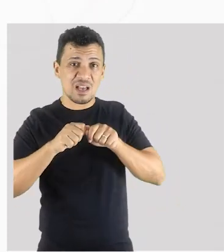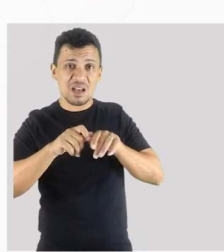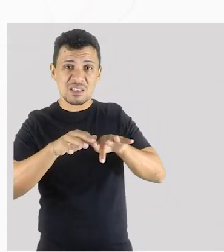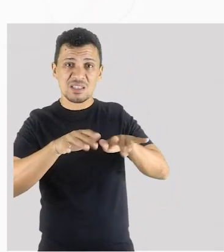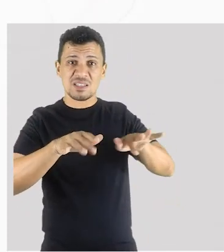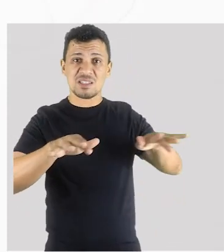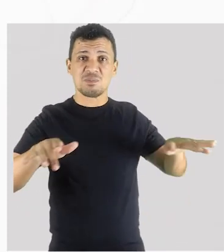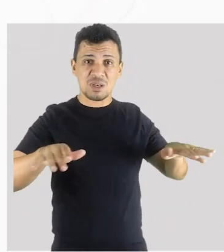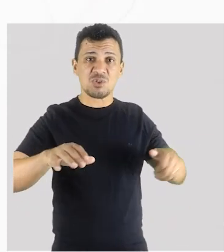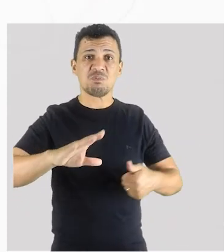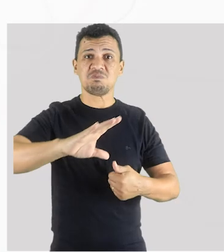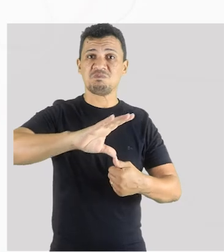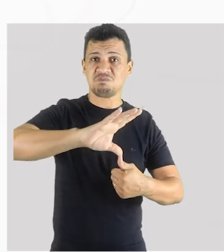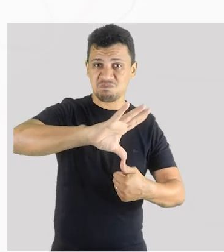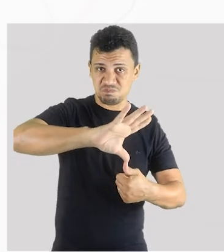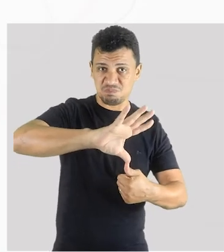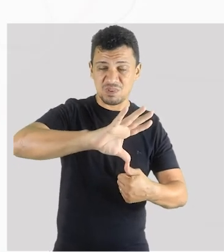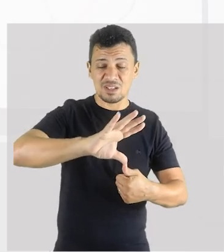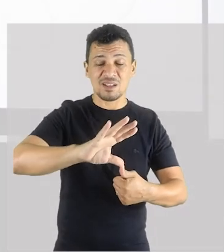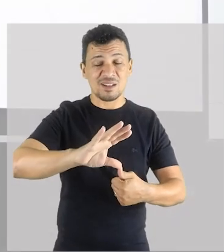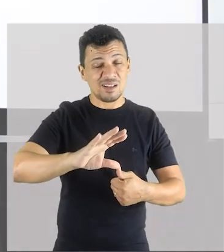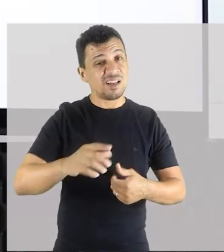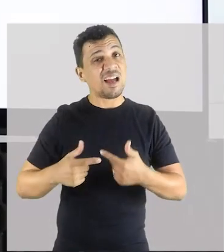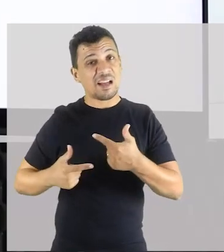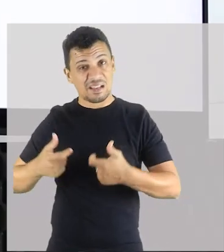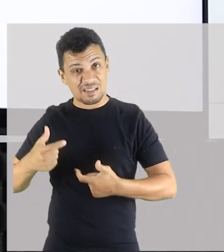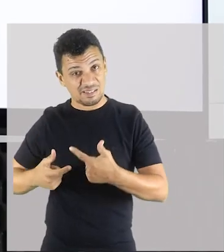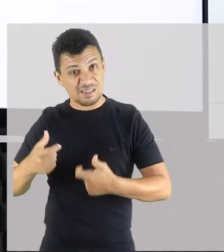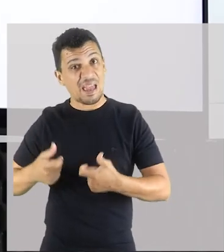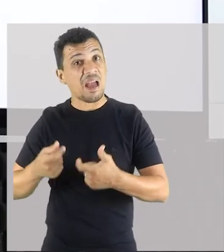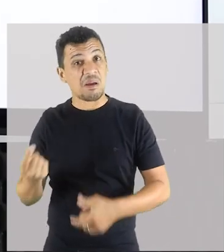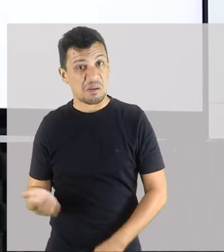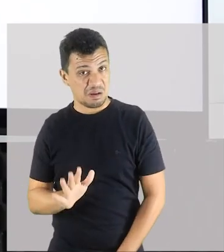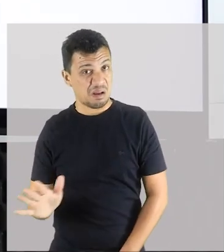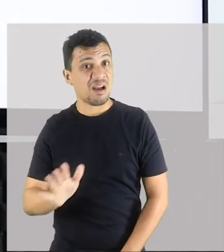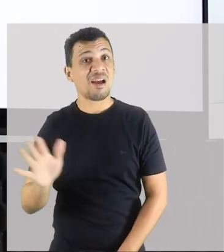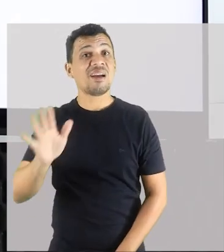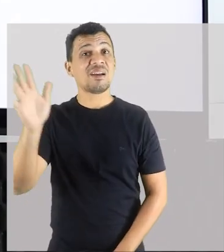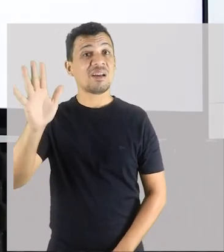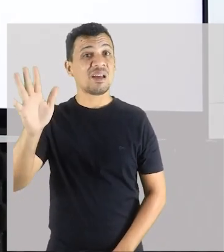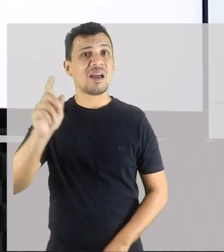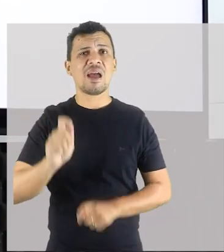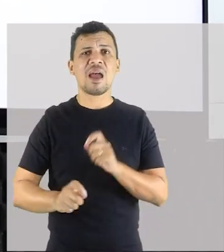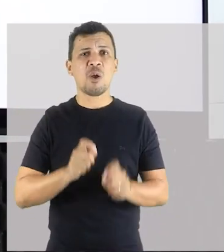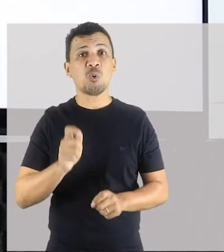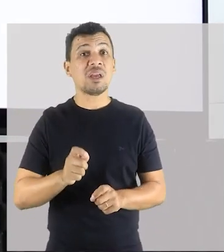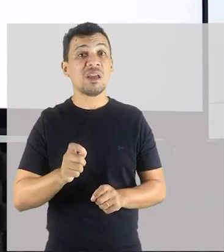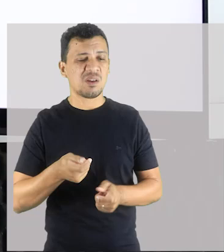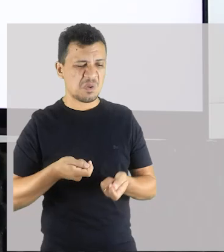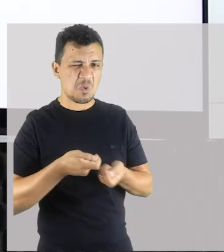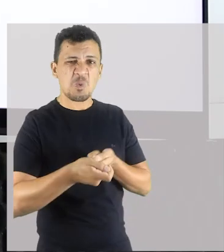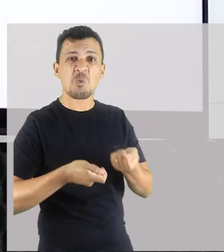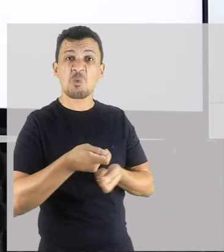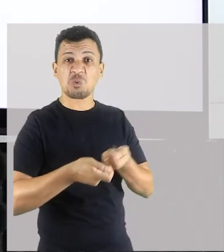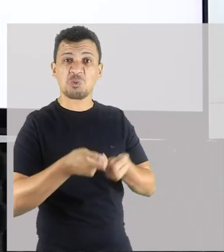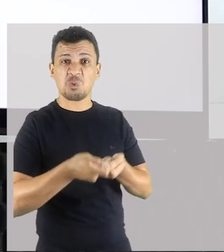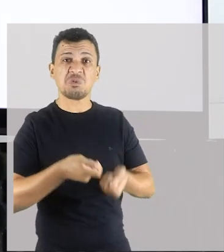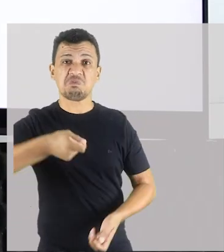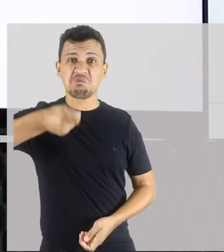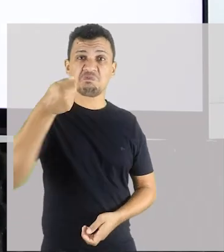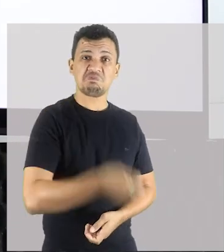do Norte. O alto custo da guerra para os cofres britânicos resultou no aumento do controle sobre as colônias